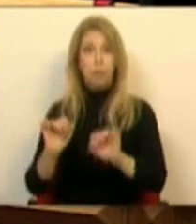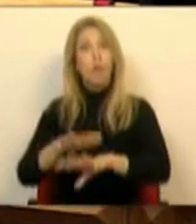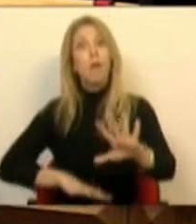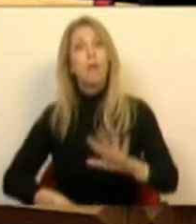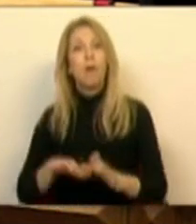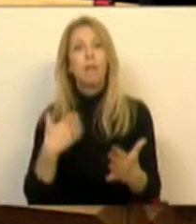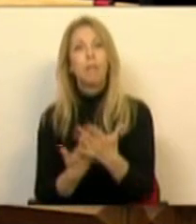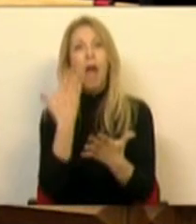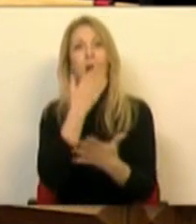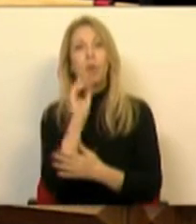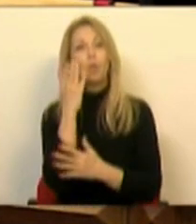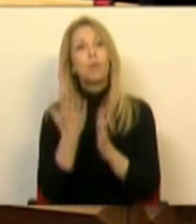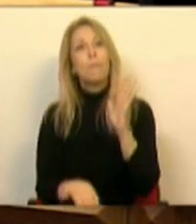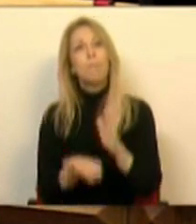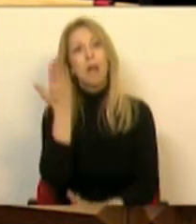que mais alunos possam ser